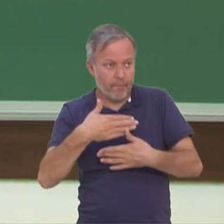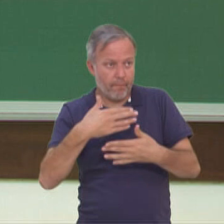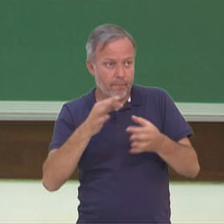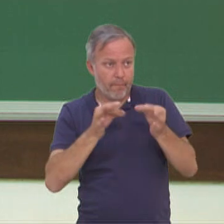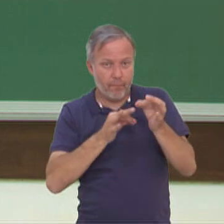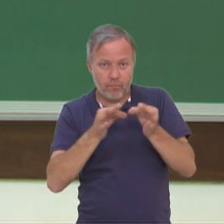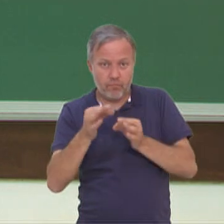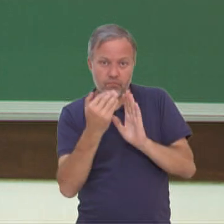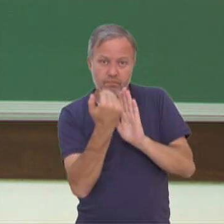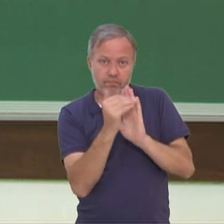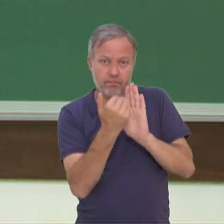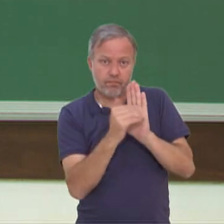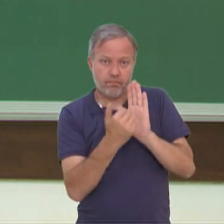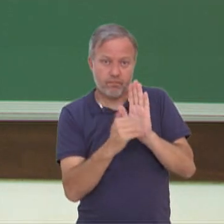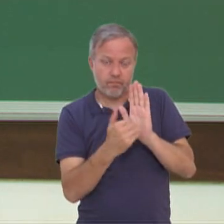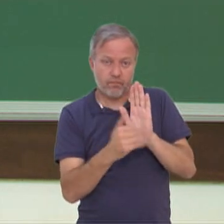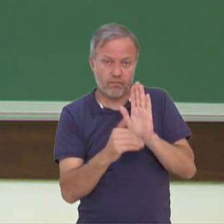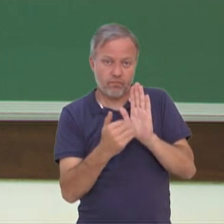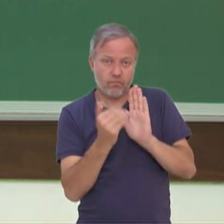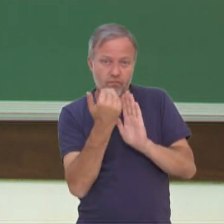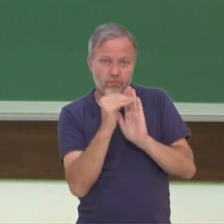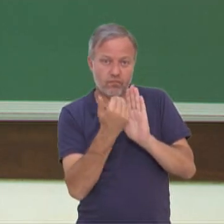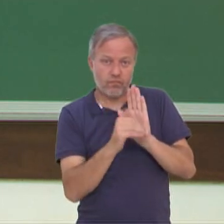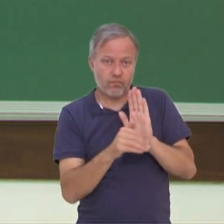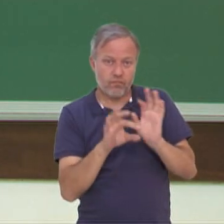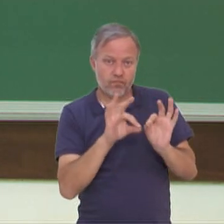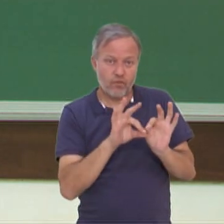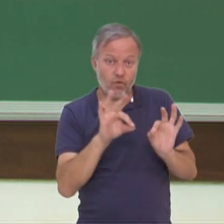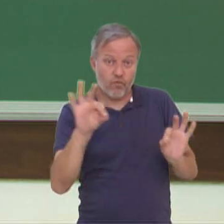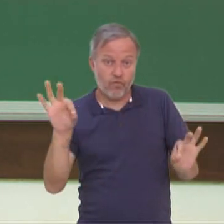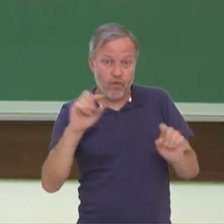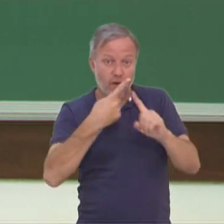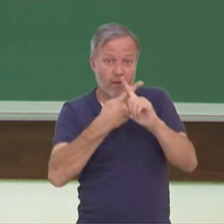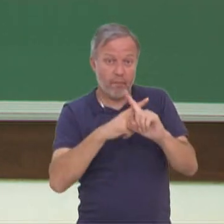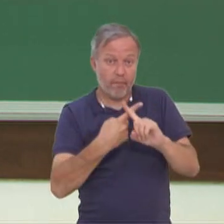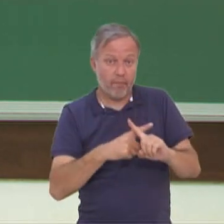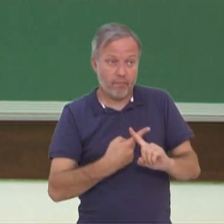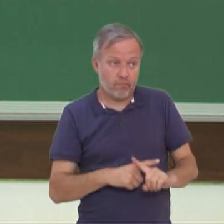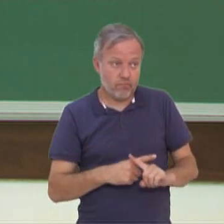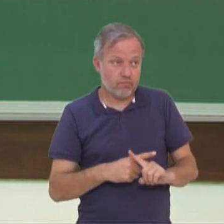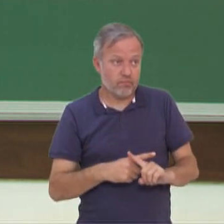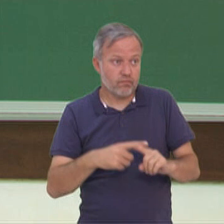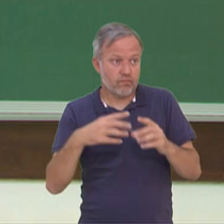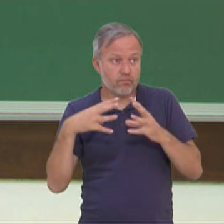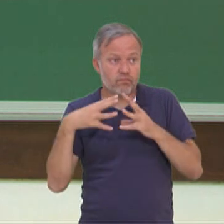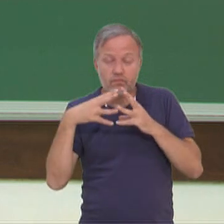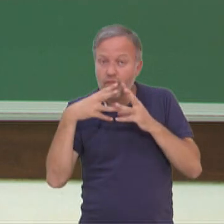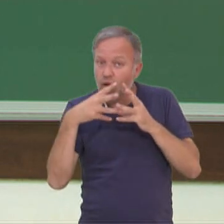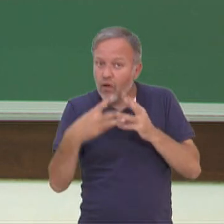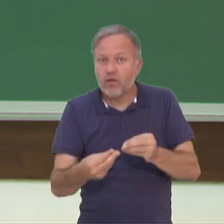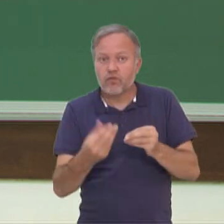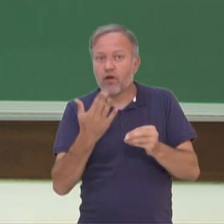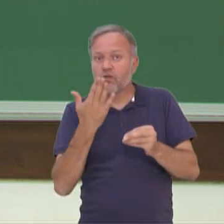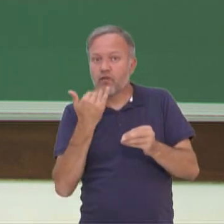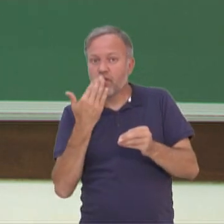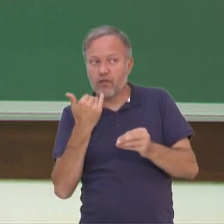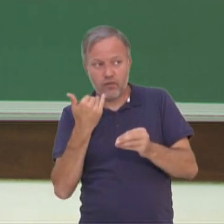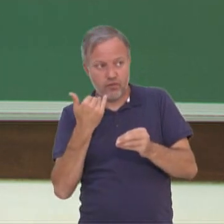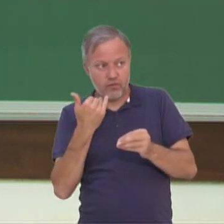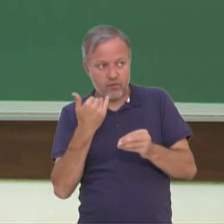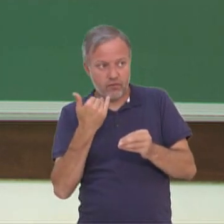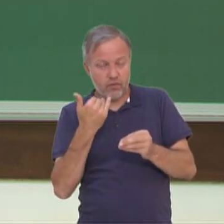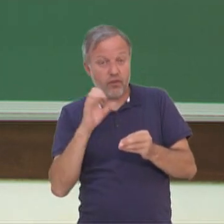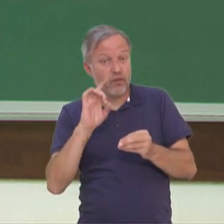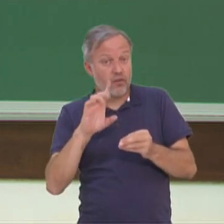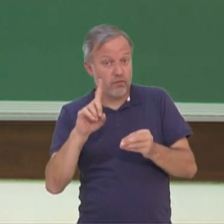Organizados, classificados de acordo com o tipo de ciclo reprodutivo. Todos os fungos são comestíveis, uns apenas uma vez, tá?